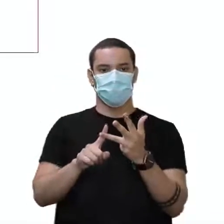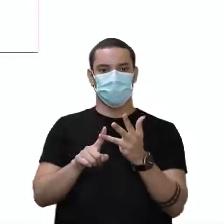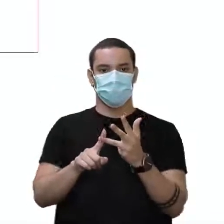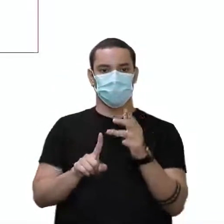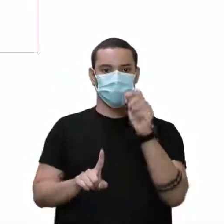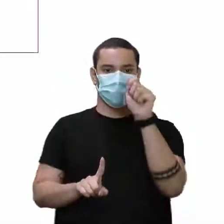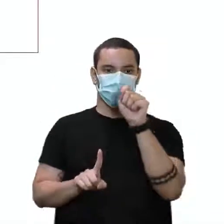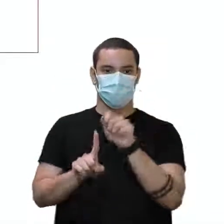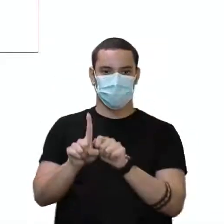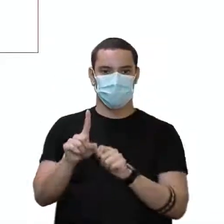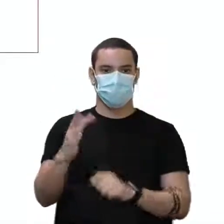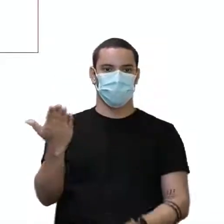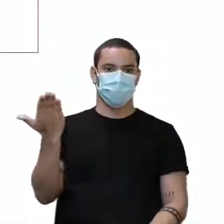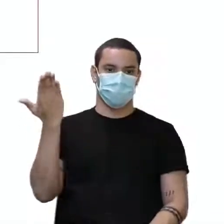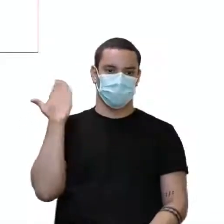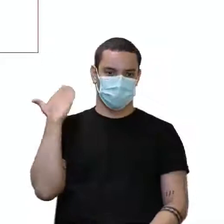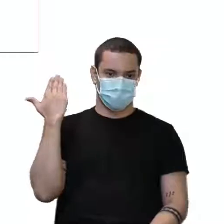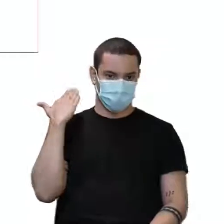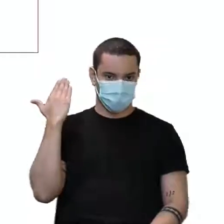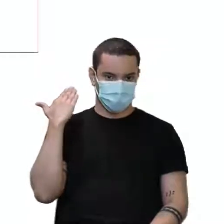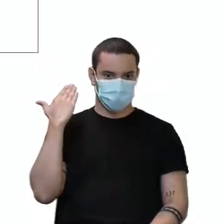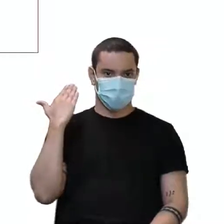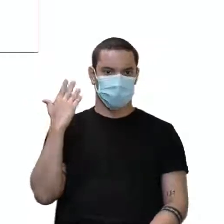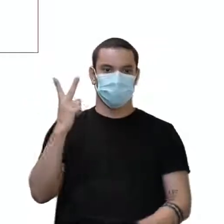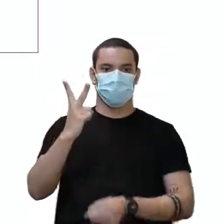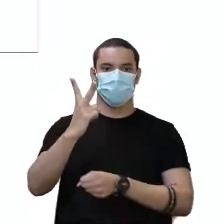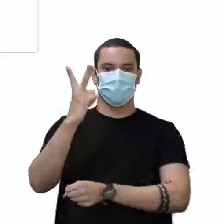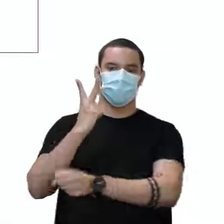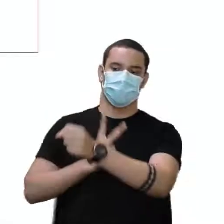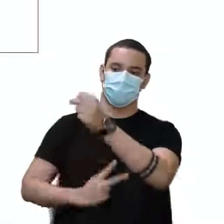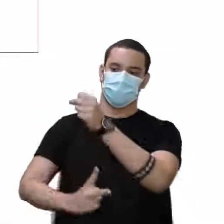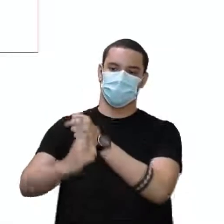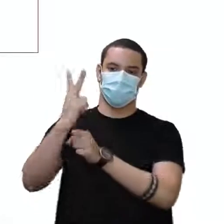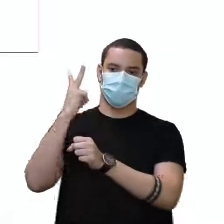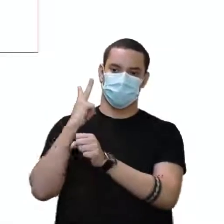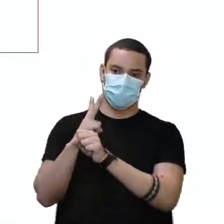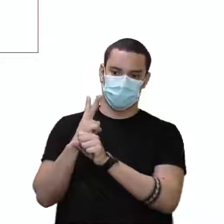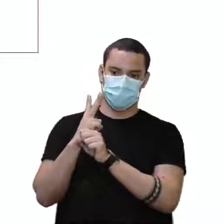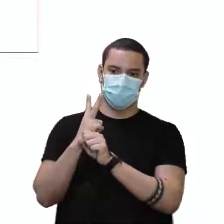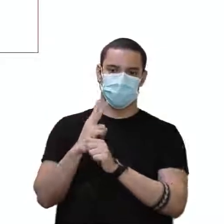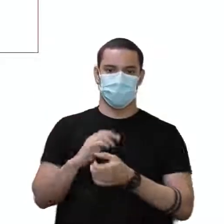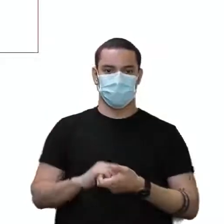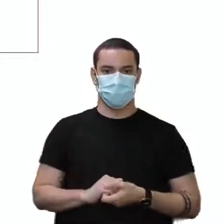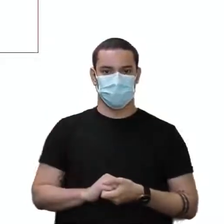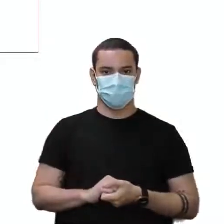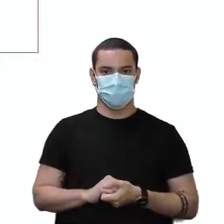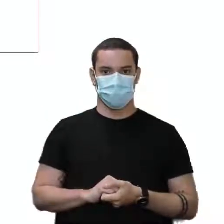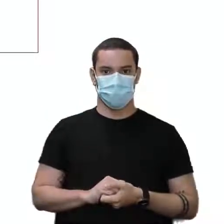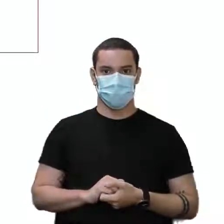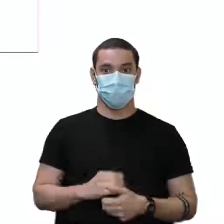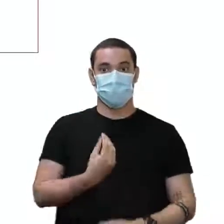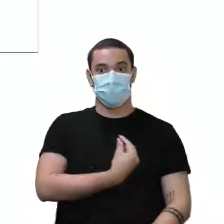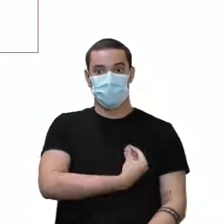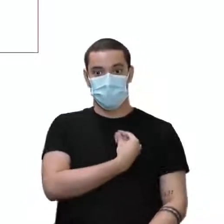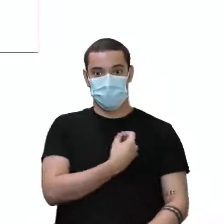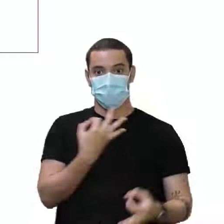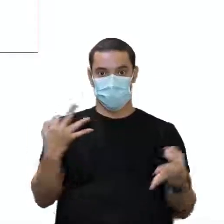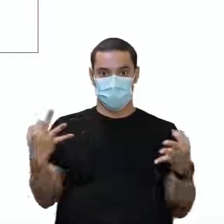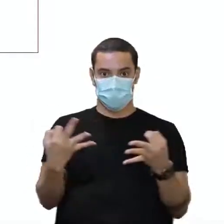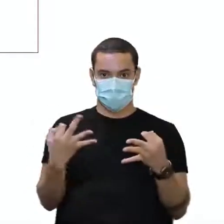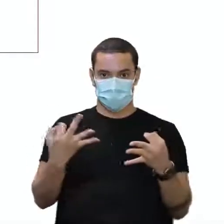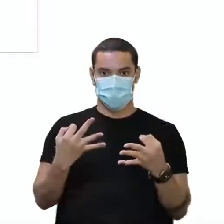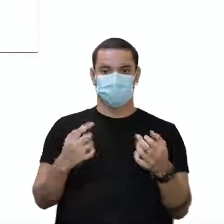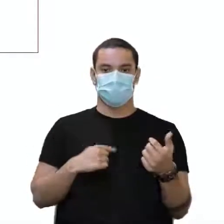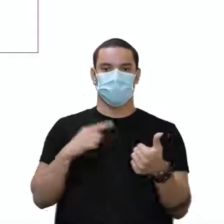à noite. Last month, mês passado. 2 years ago, 2 anos atrás. Presente perfeito, nós temos